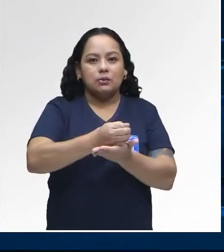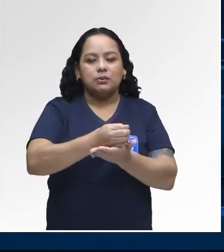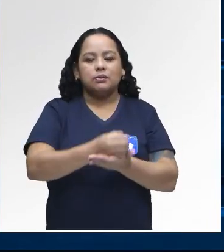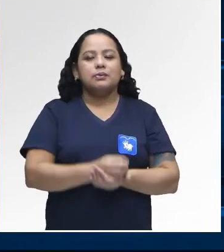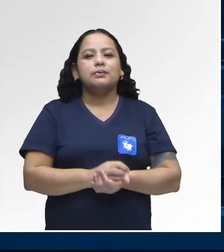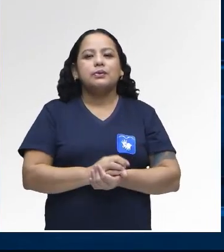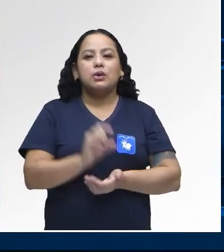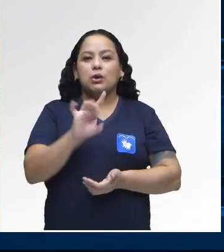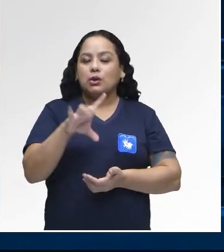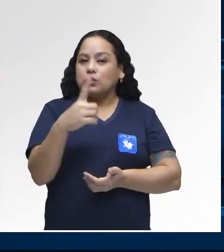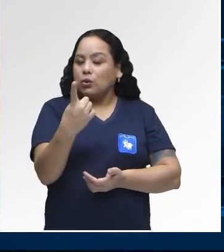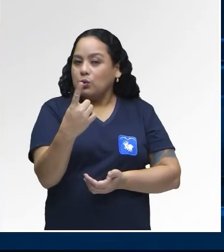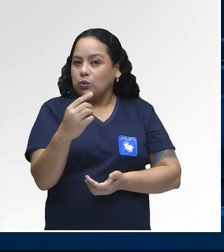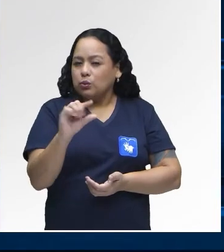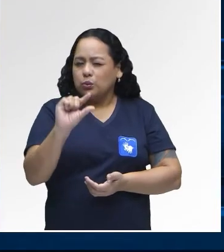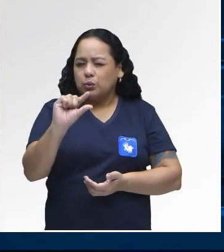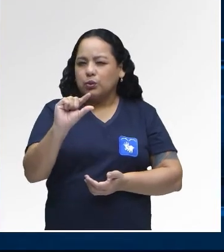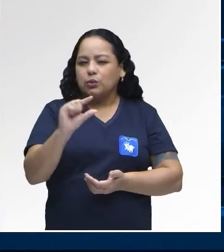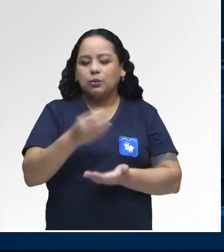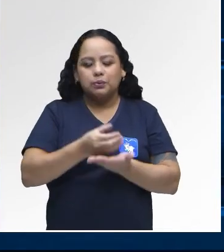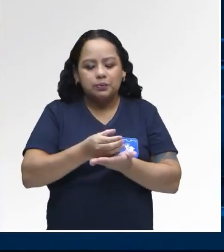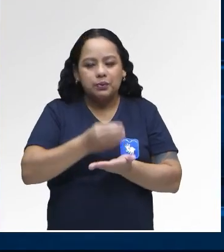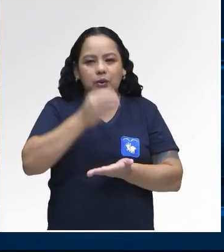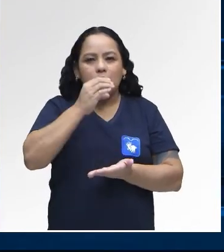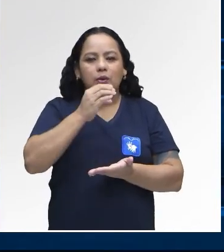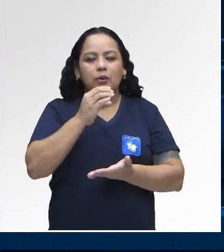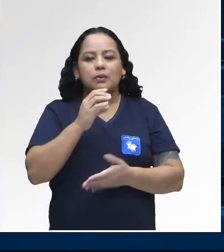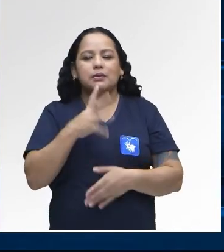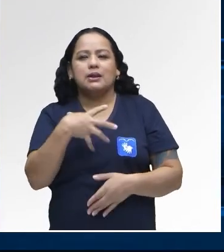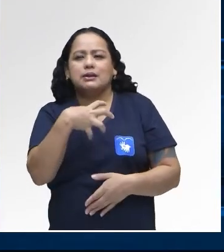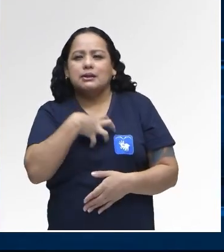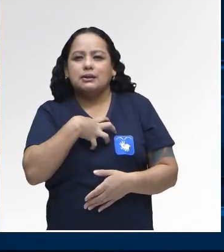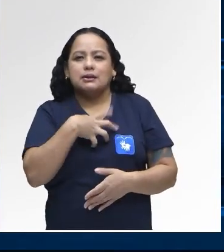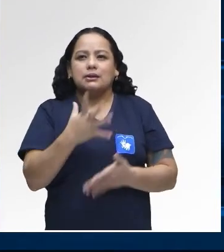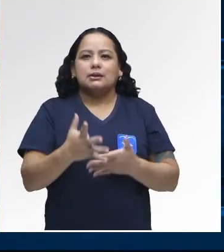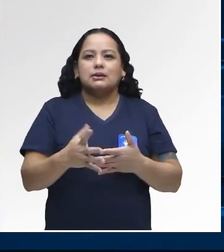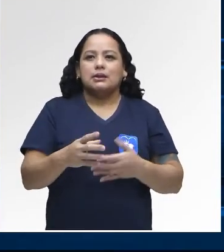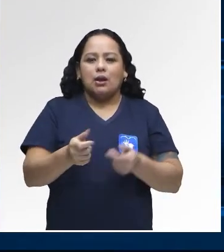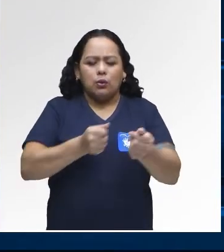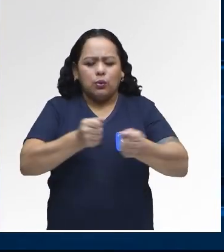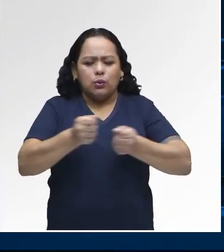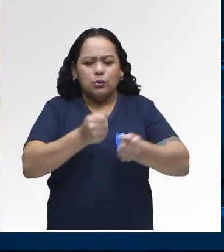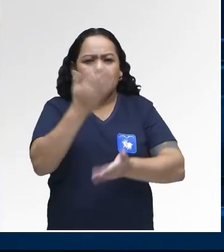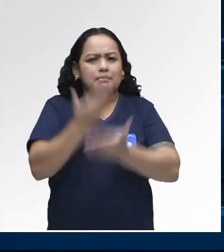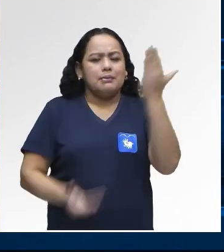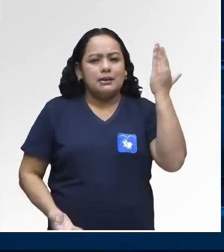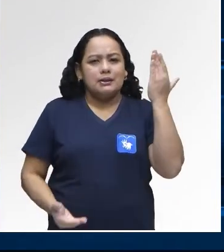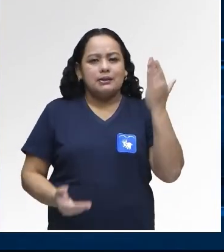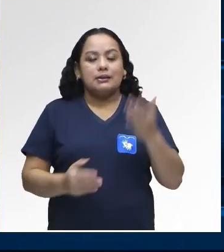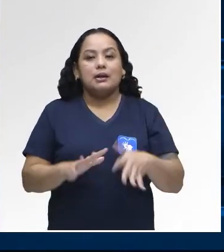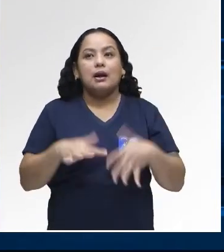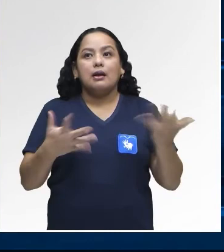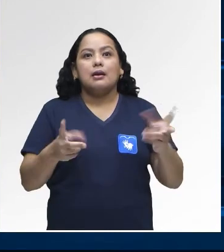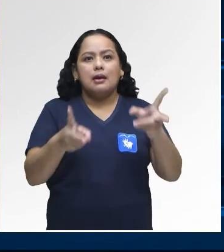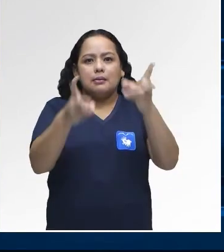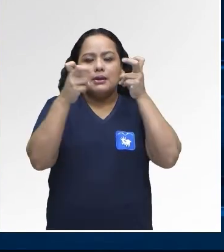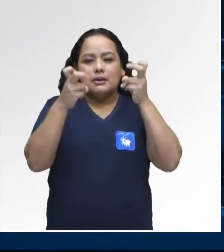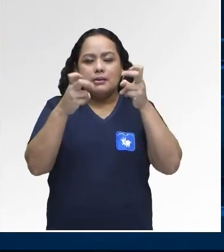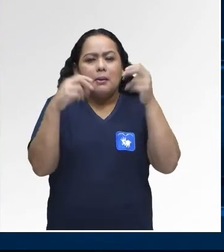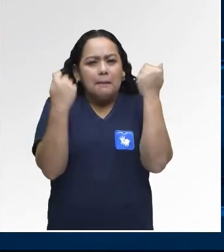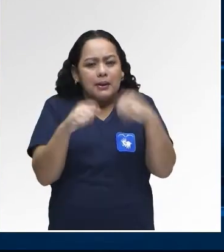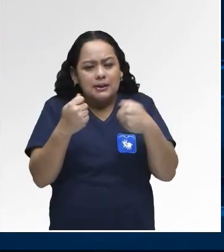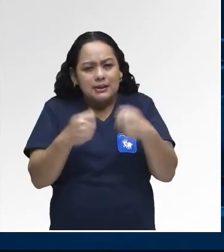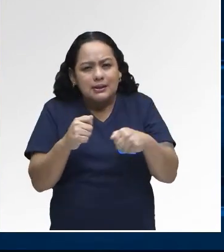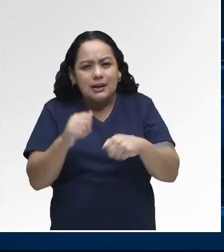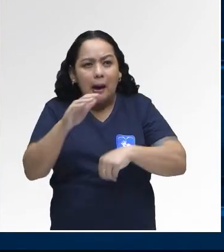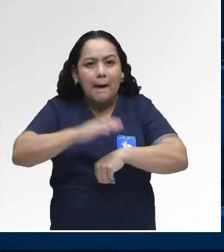tomava só um pouquinho e já ficava ali fora do controle. E aí foi quando ela percebeu que ela precisava